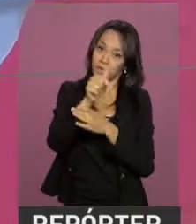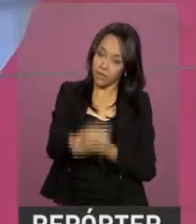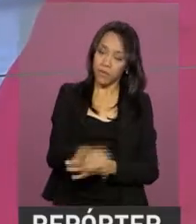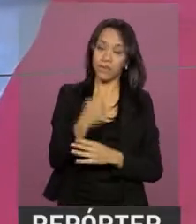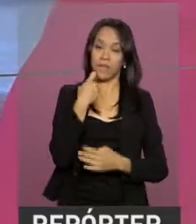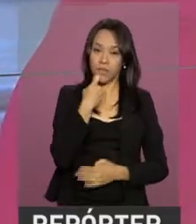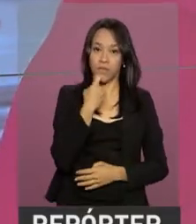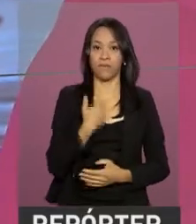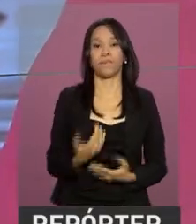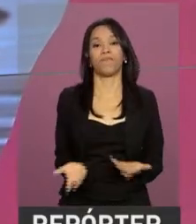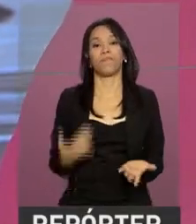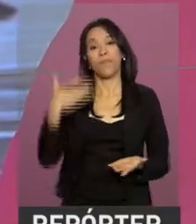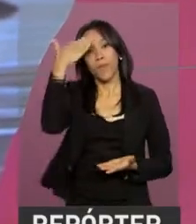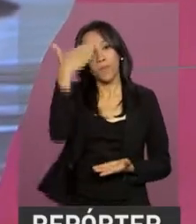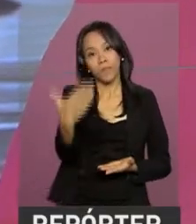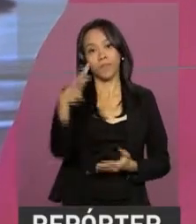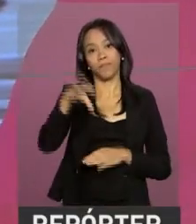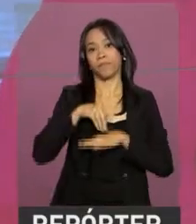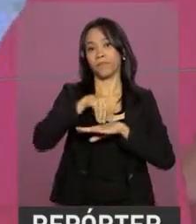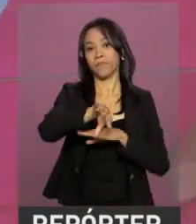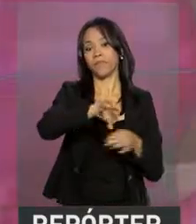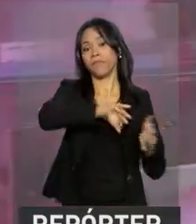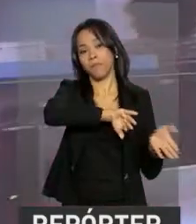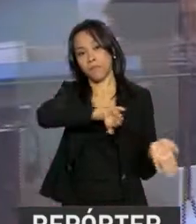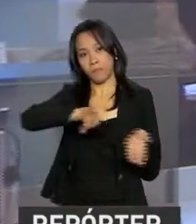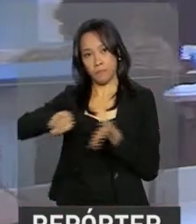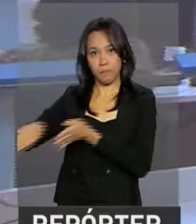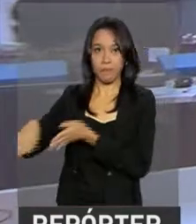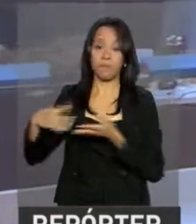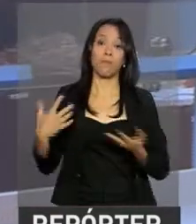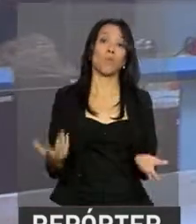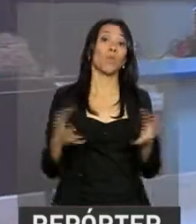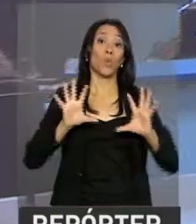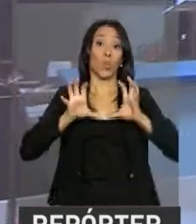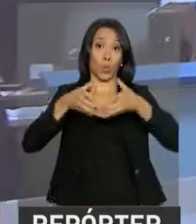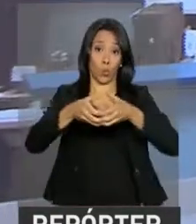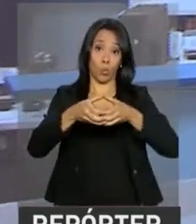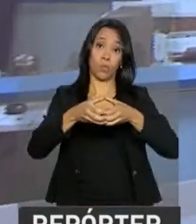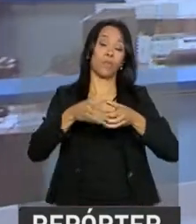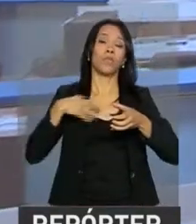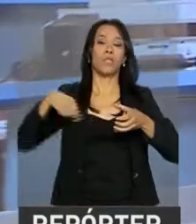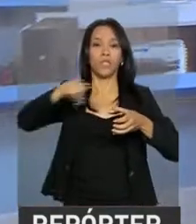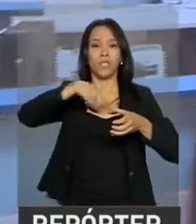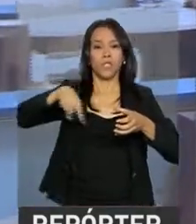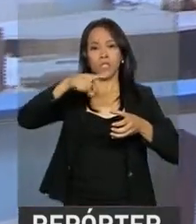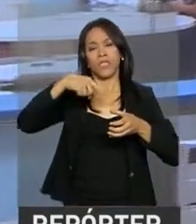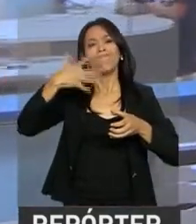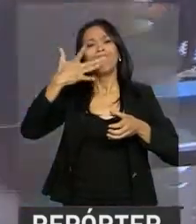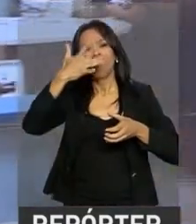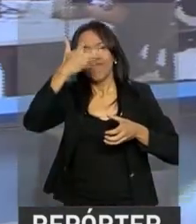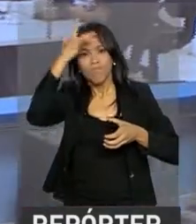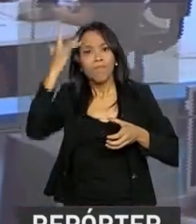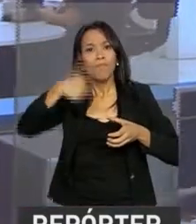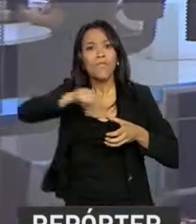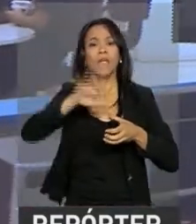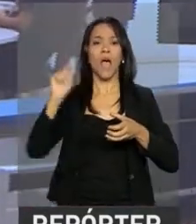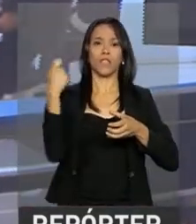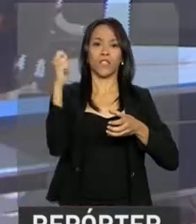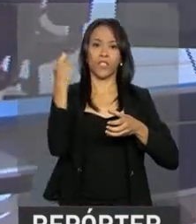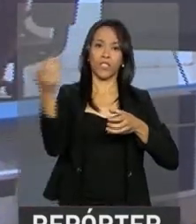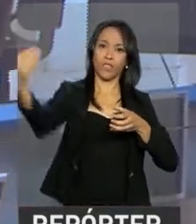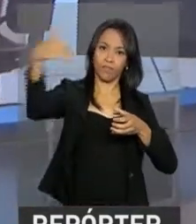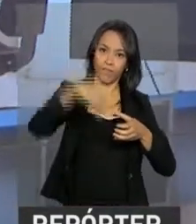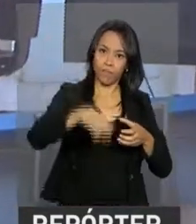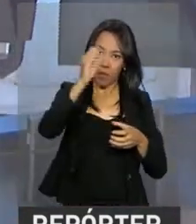obrigado mar pelas suas informações e uma comitiva da argentina esteve ontem no brasil para discutir as relações entre os dois